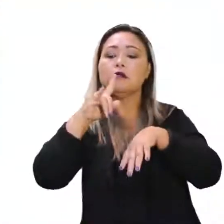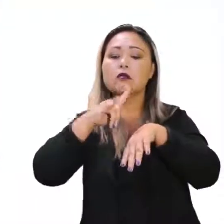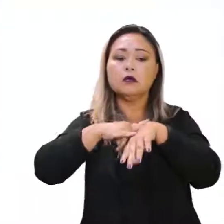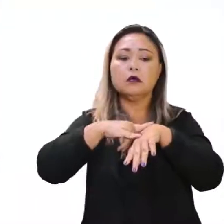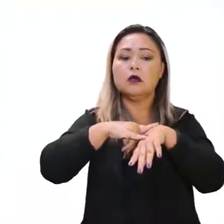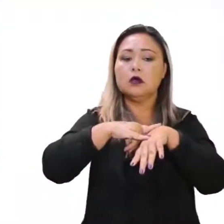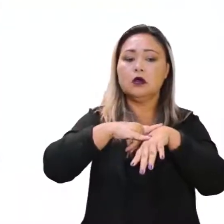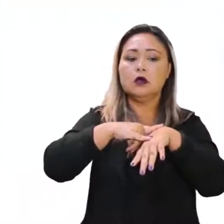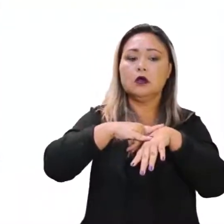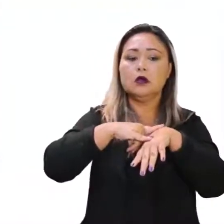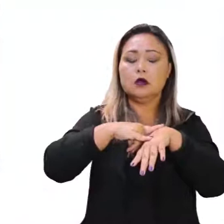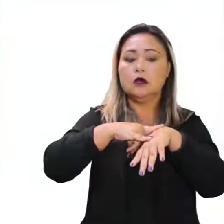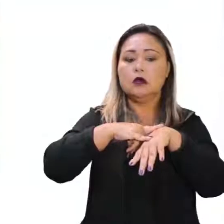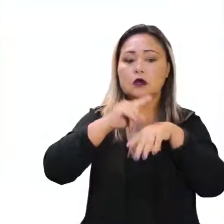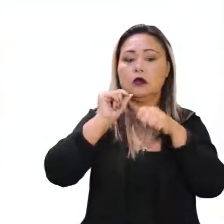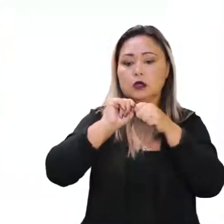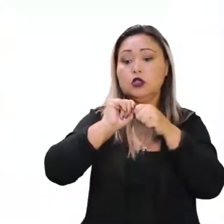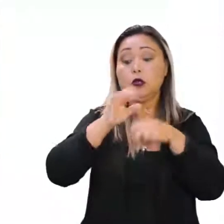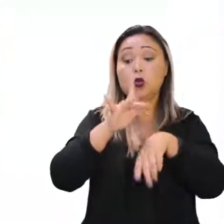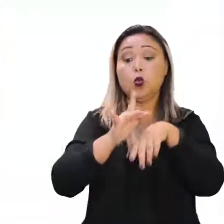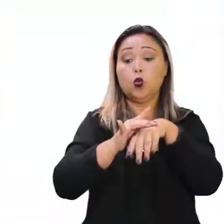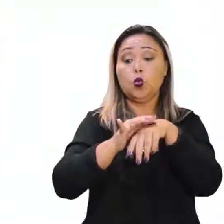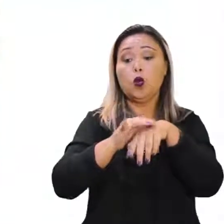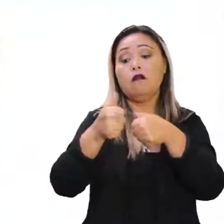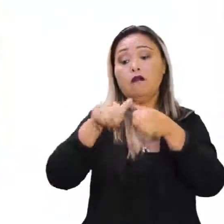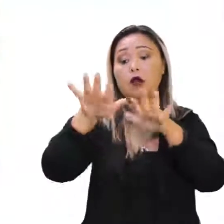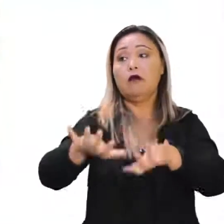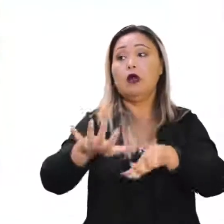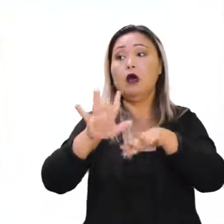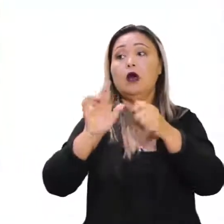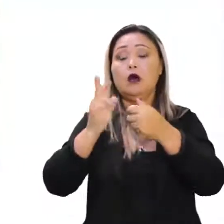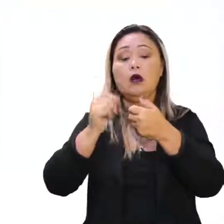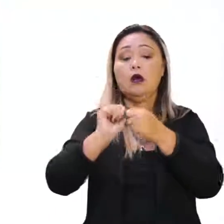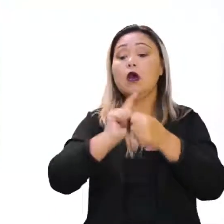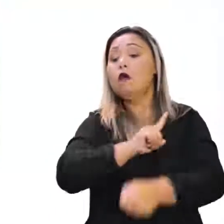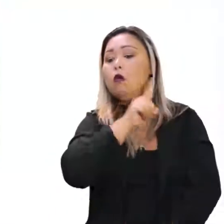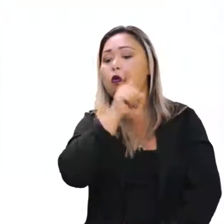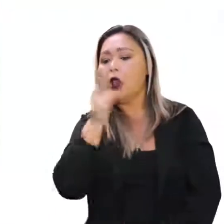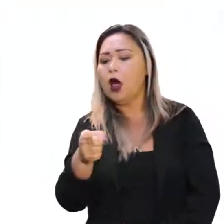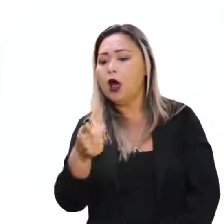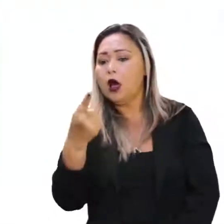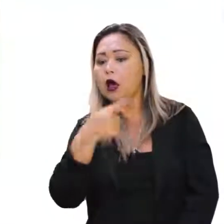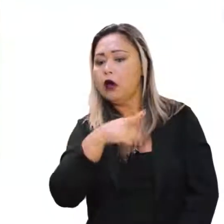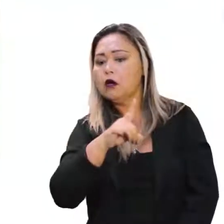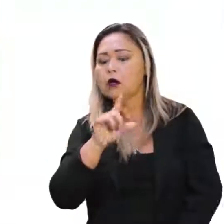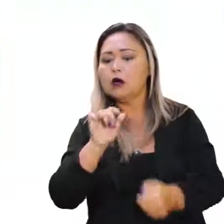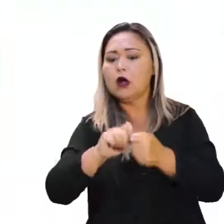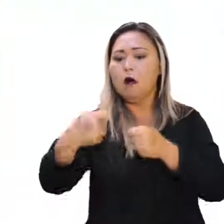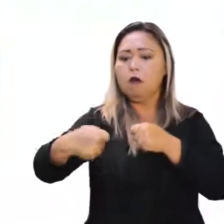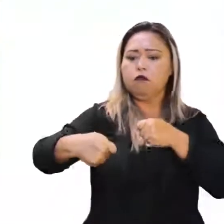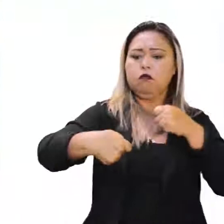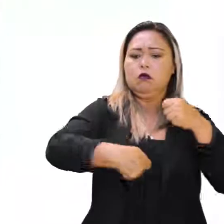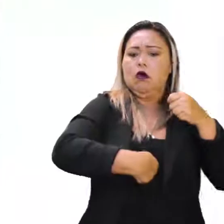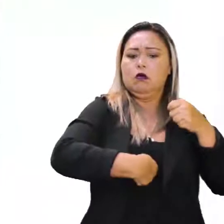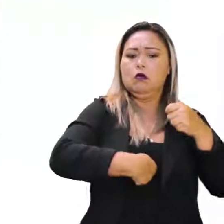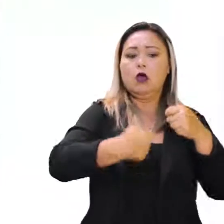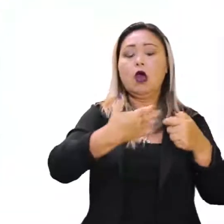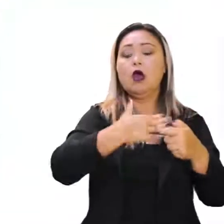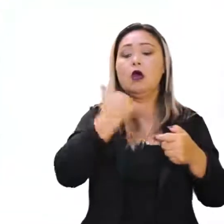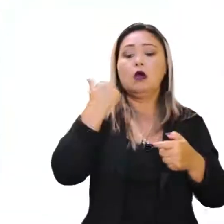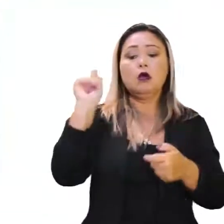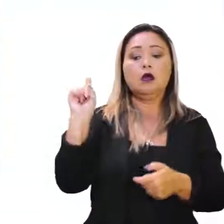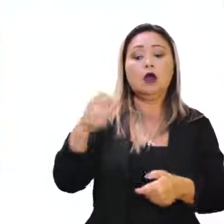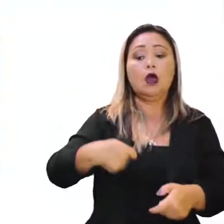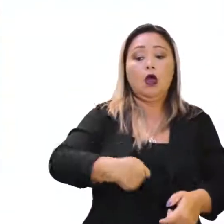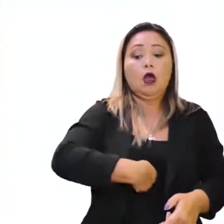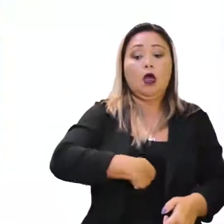ele se tratava de uma doença, ele sempre ficava lá, e aí a pessoa foi lá e meteu o punhal nele e ele morreu assim, foi assim a